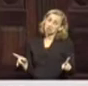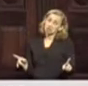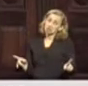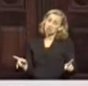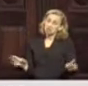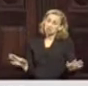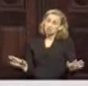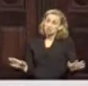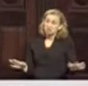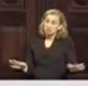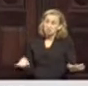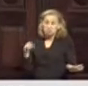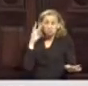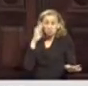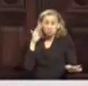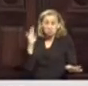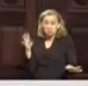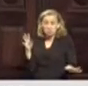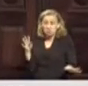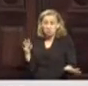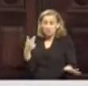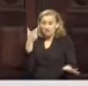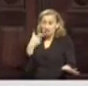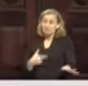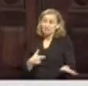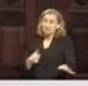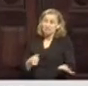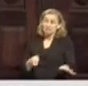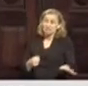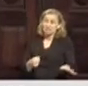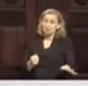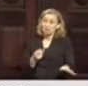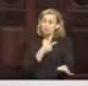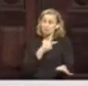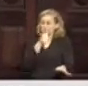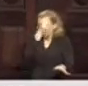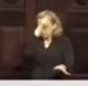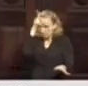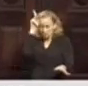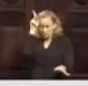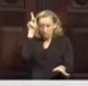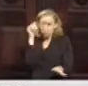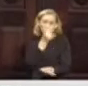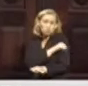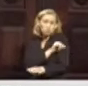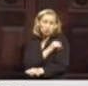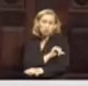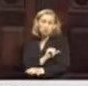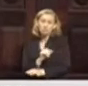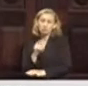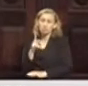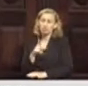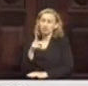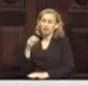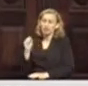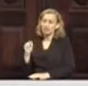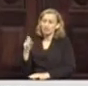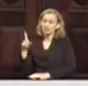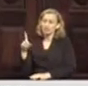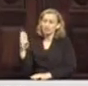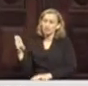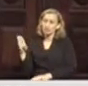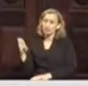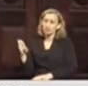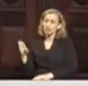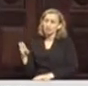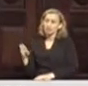era ser candidato a prefeito do Rio. Ficou no PSDB e jurou amor à